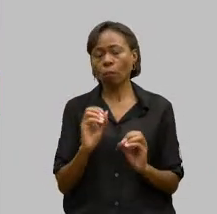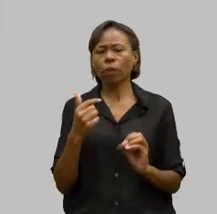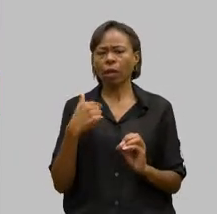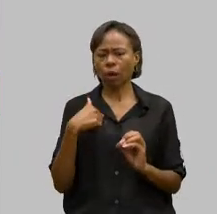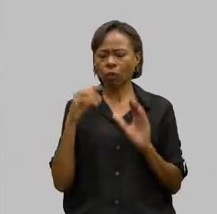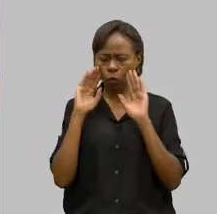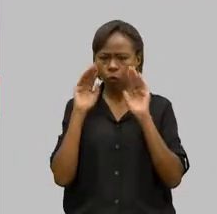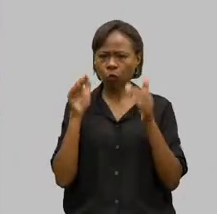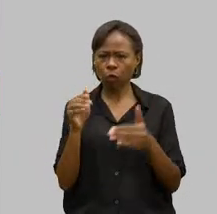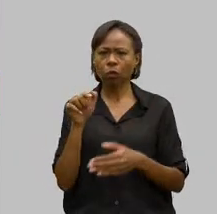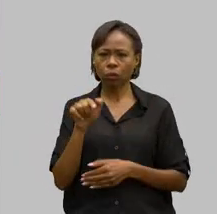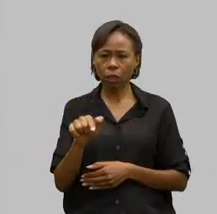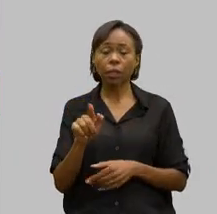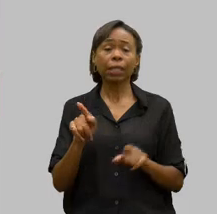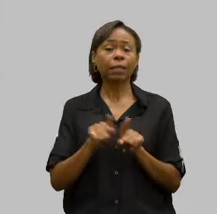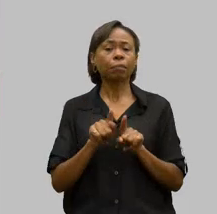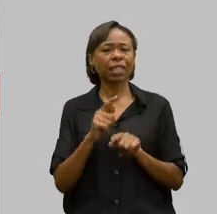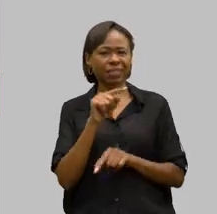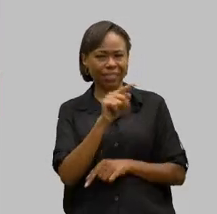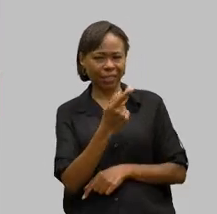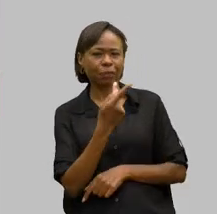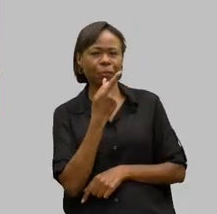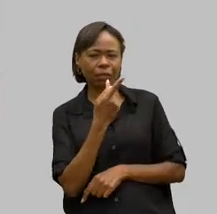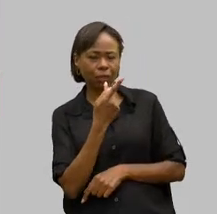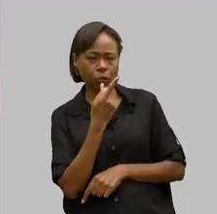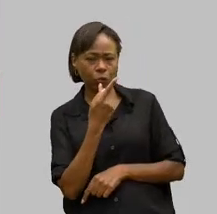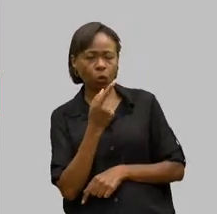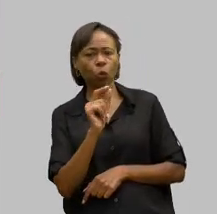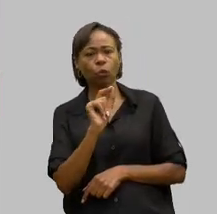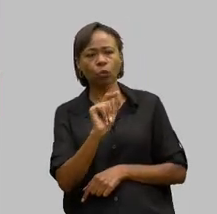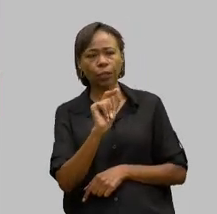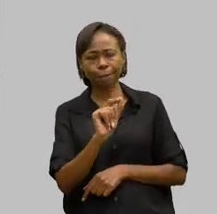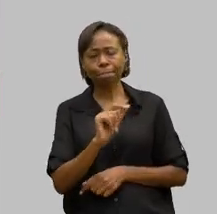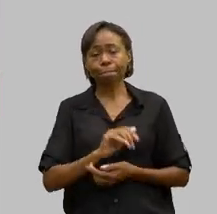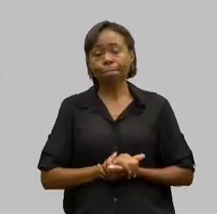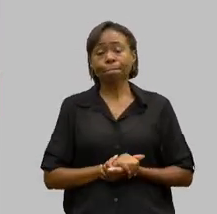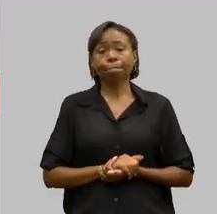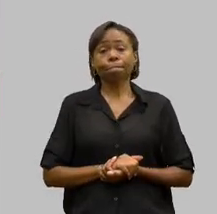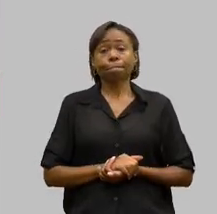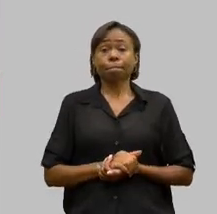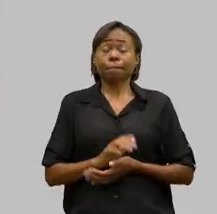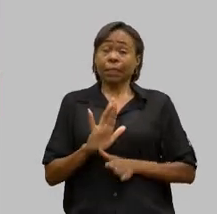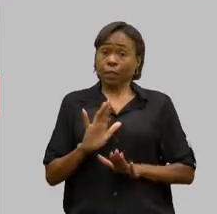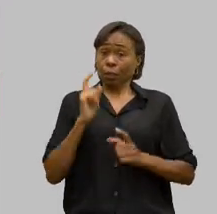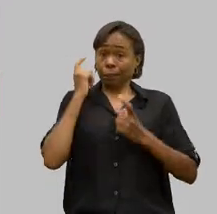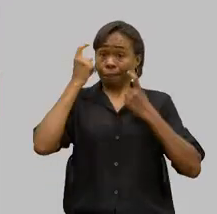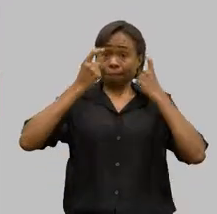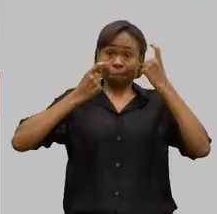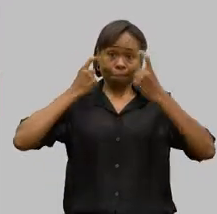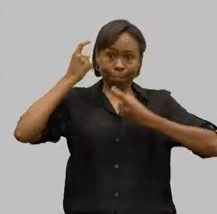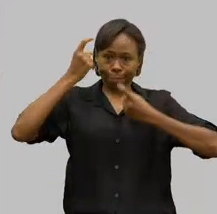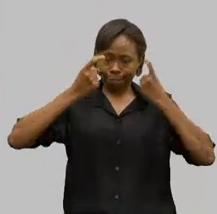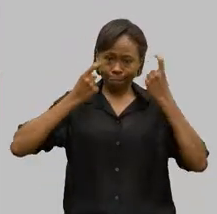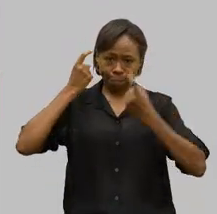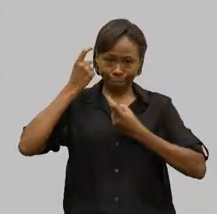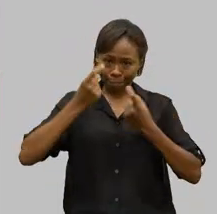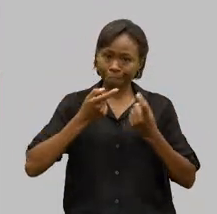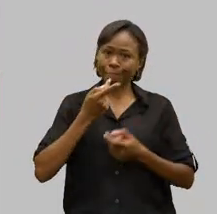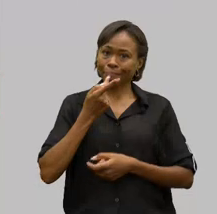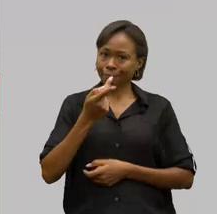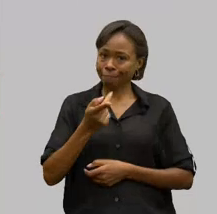E, da sua fala, apresentar aqui uma, eu acho que uma preocupação enorme, e já dizer